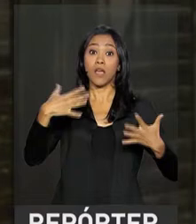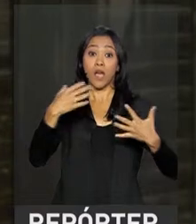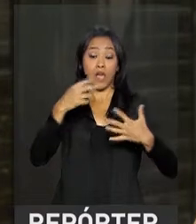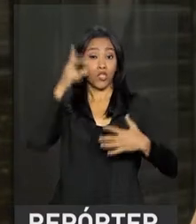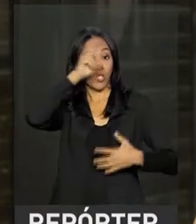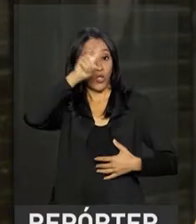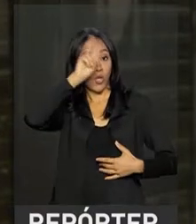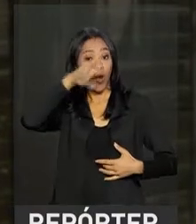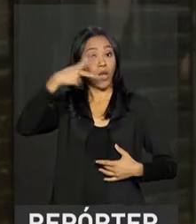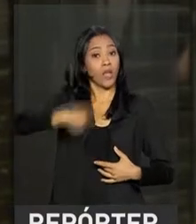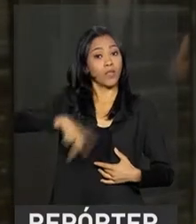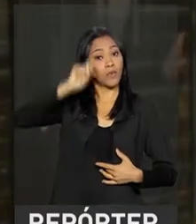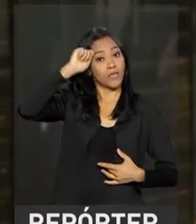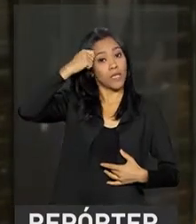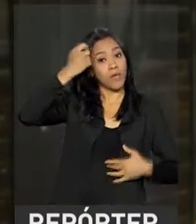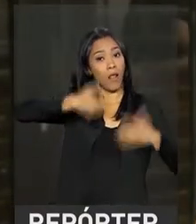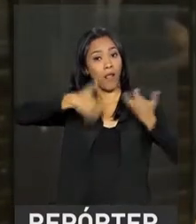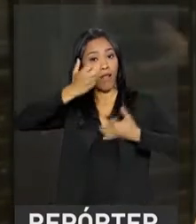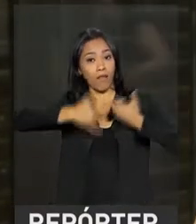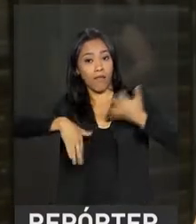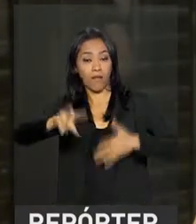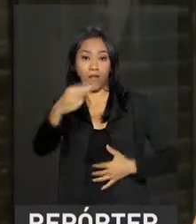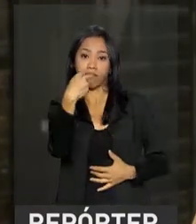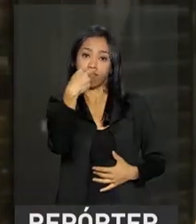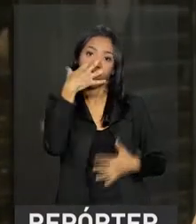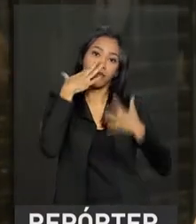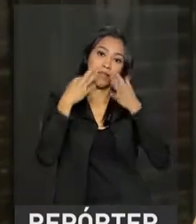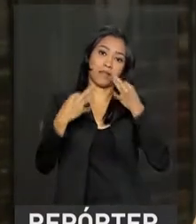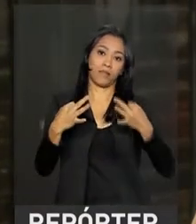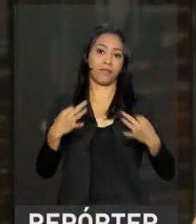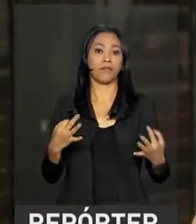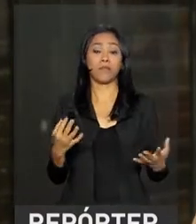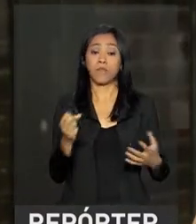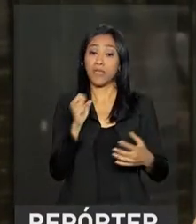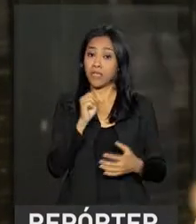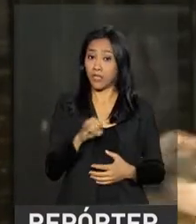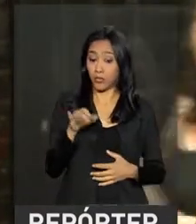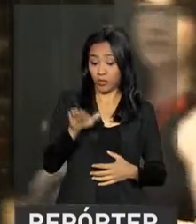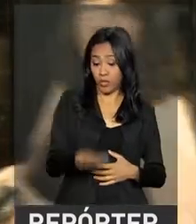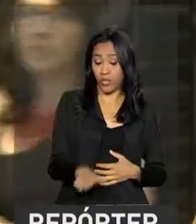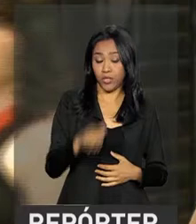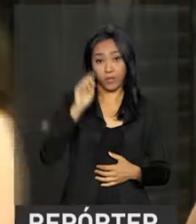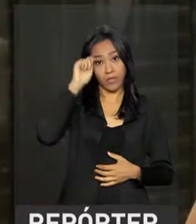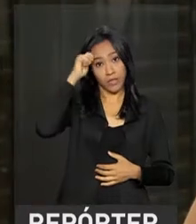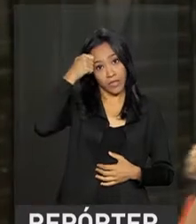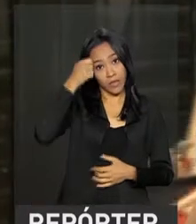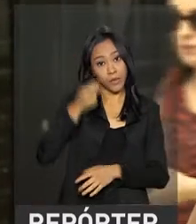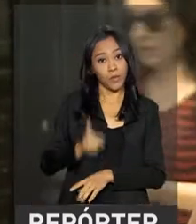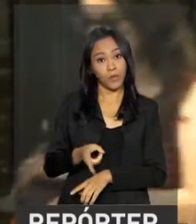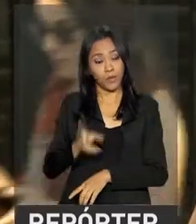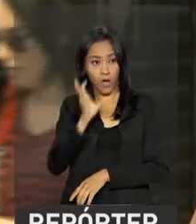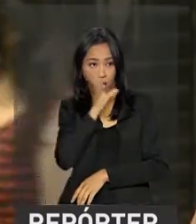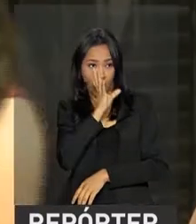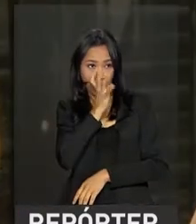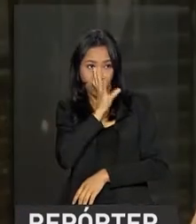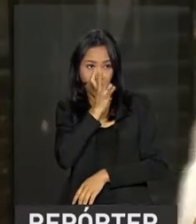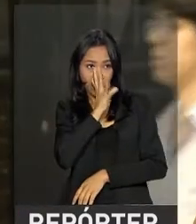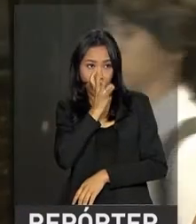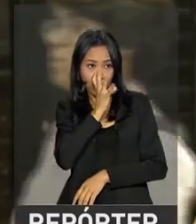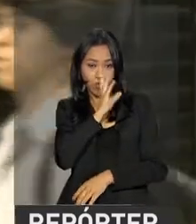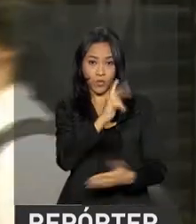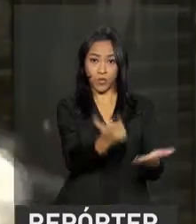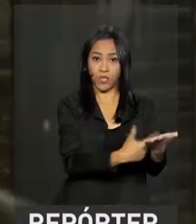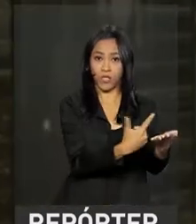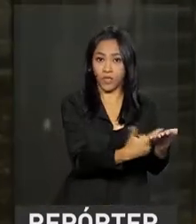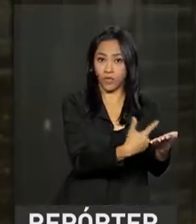histórias e principalmente começar na base porque se o menino negro continuar vendo no livro